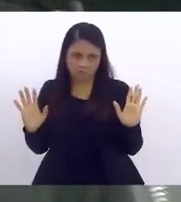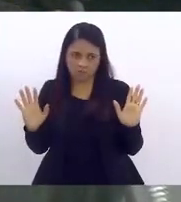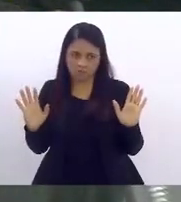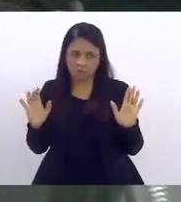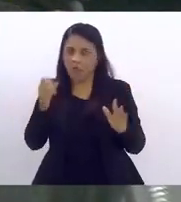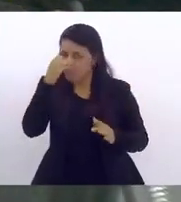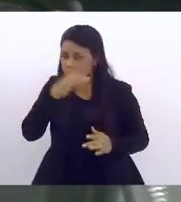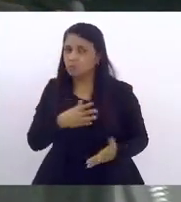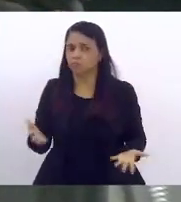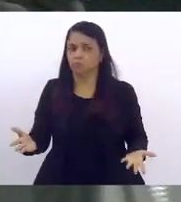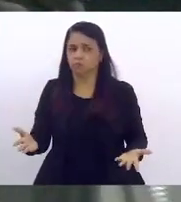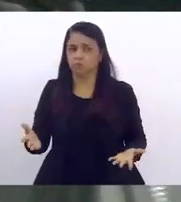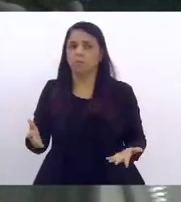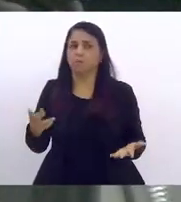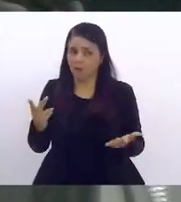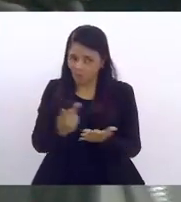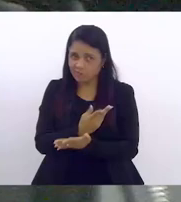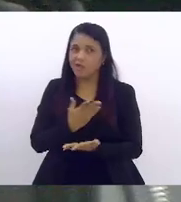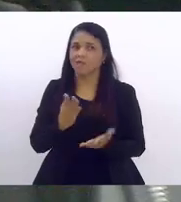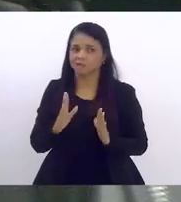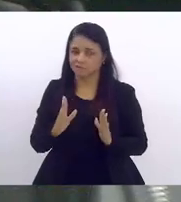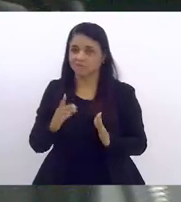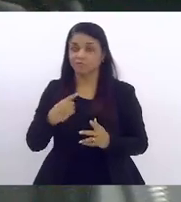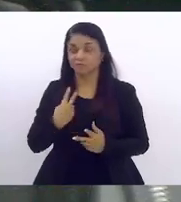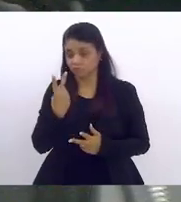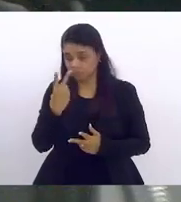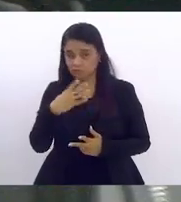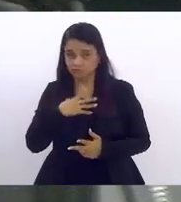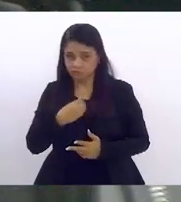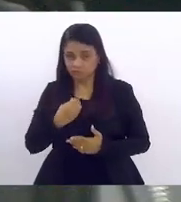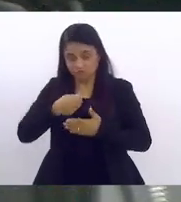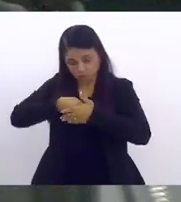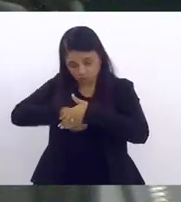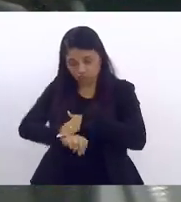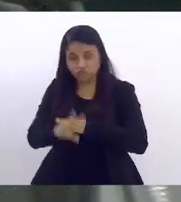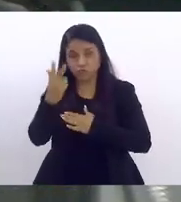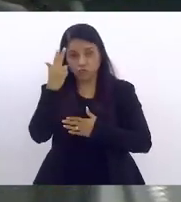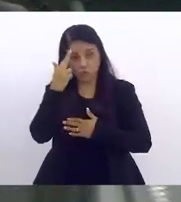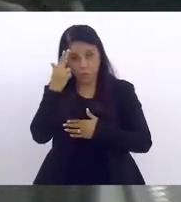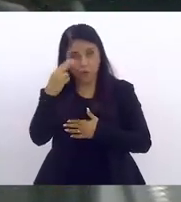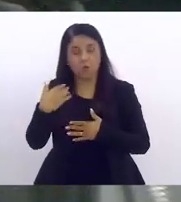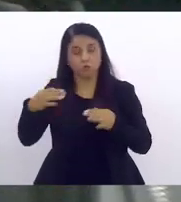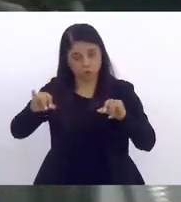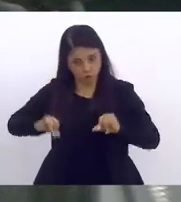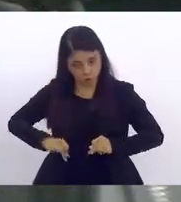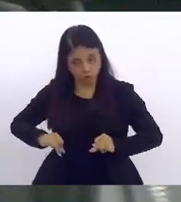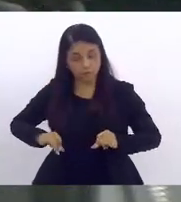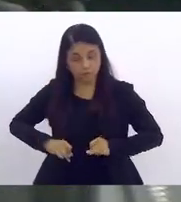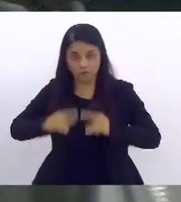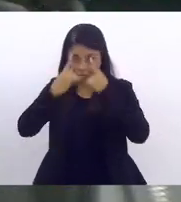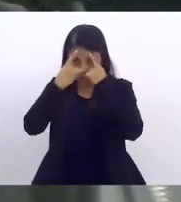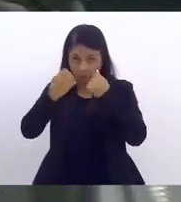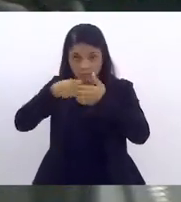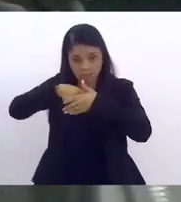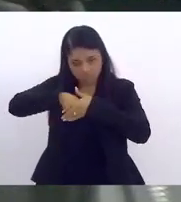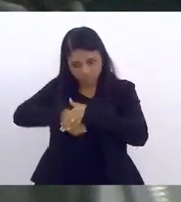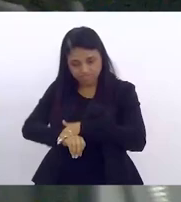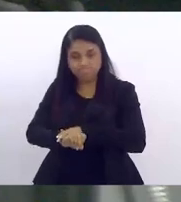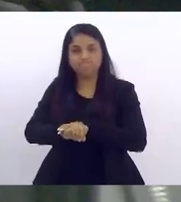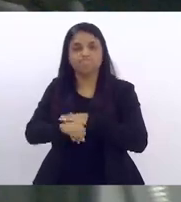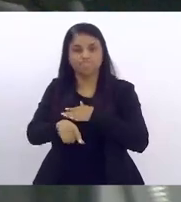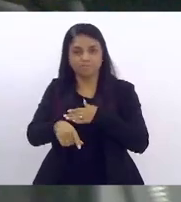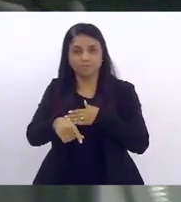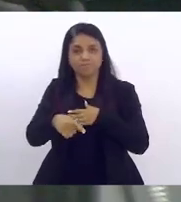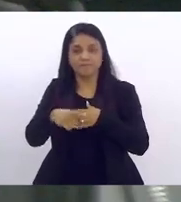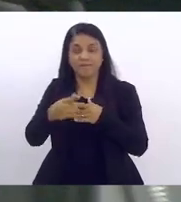Mas acontece. Eu tive 2 filhos de parto normal, sofri violência obstétrica, e há 30 anos